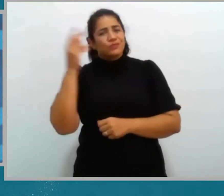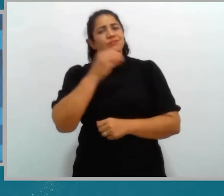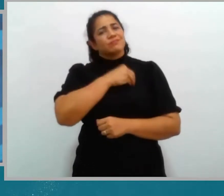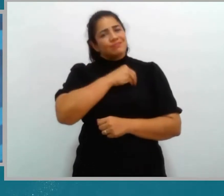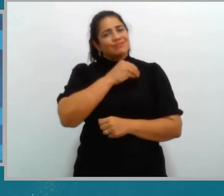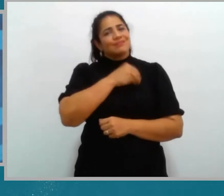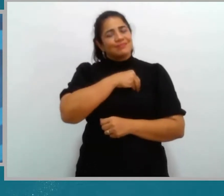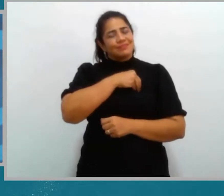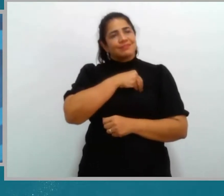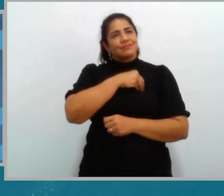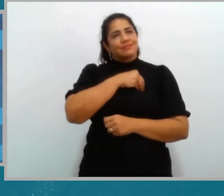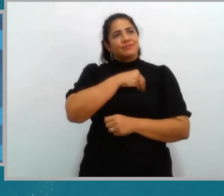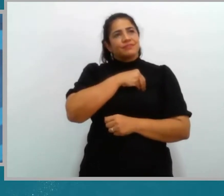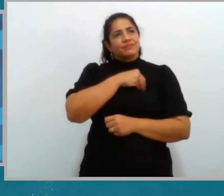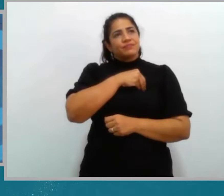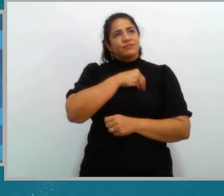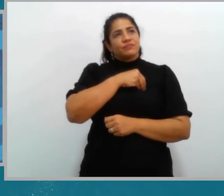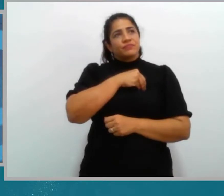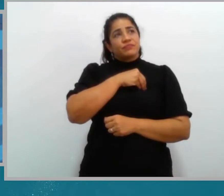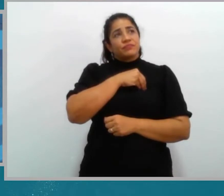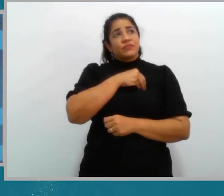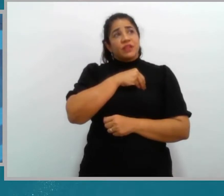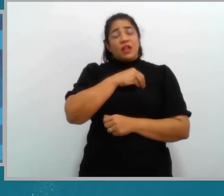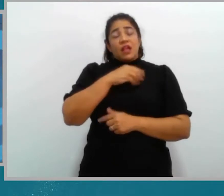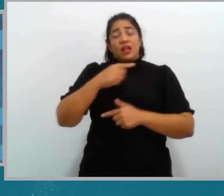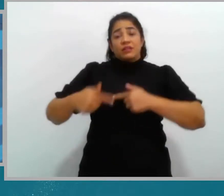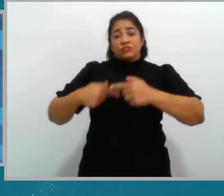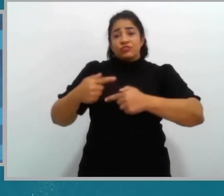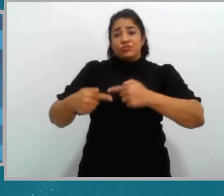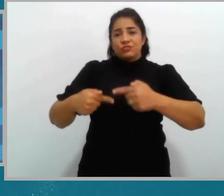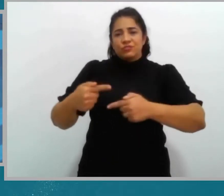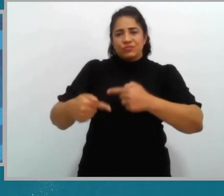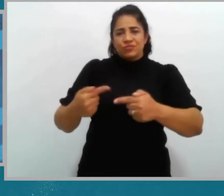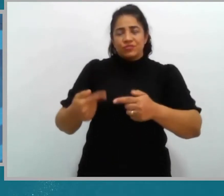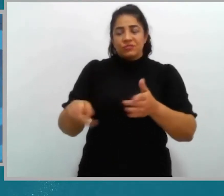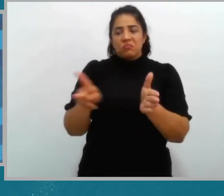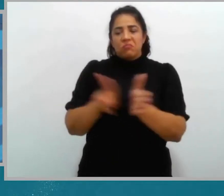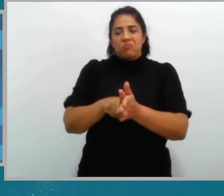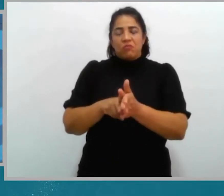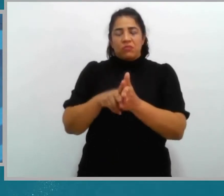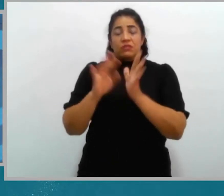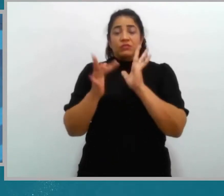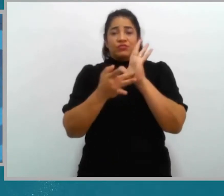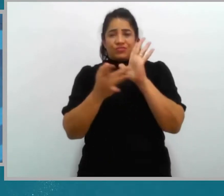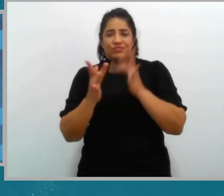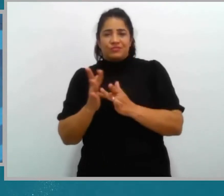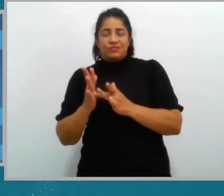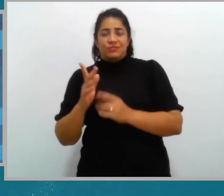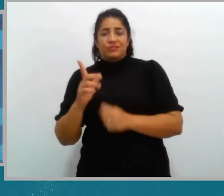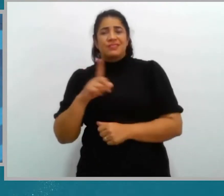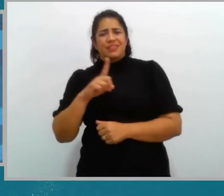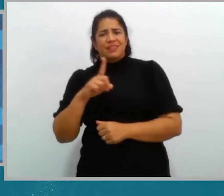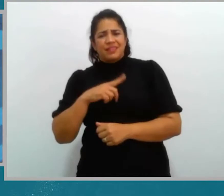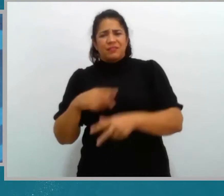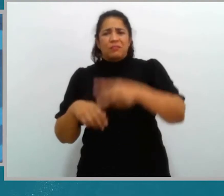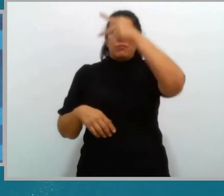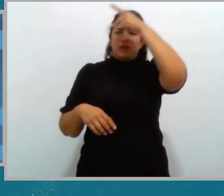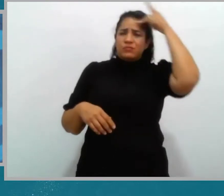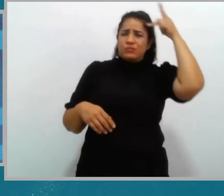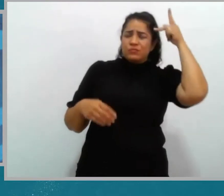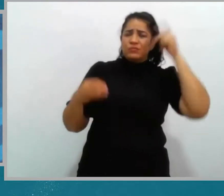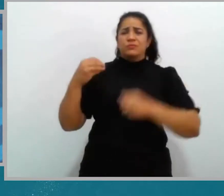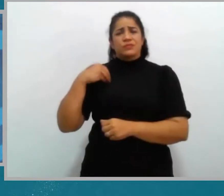Nem na sua própria genealogia escapa questão de pecados. Jesus veio justamente